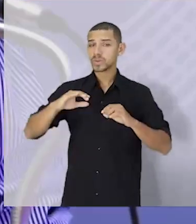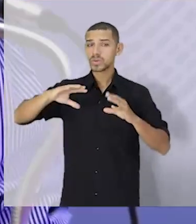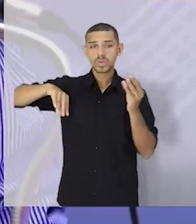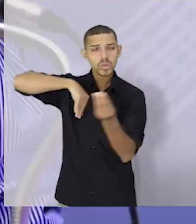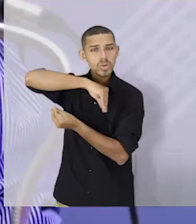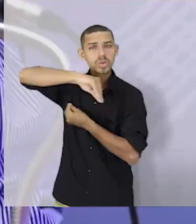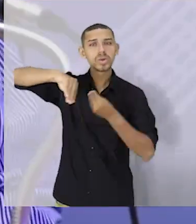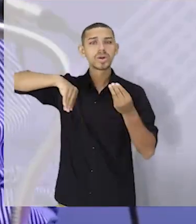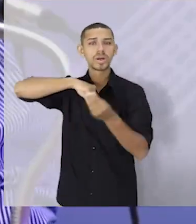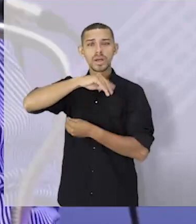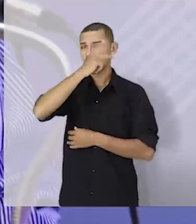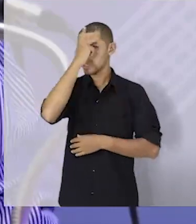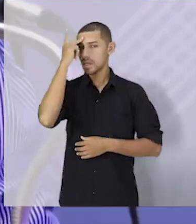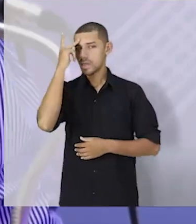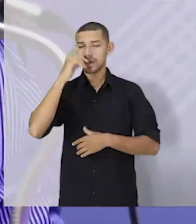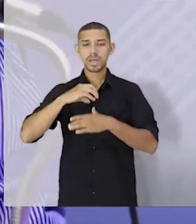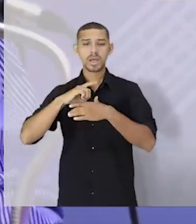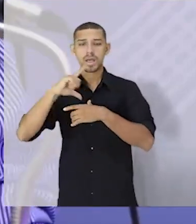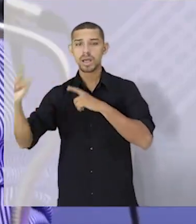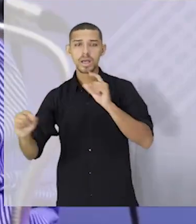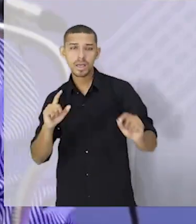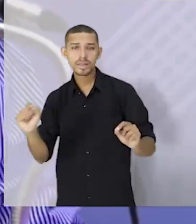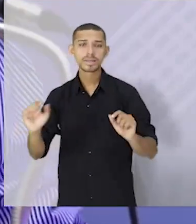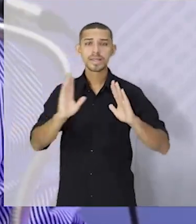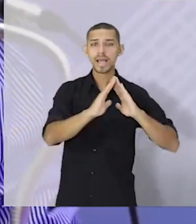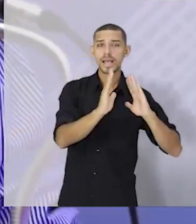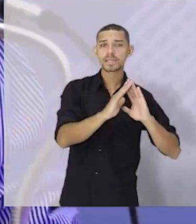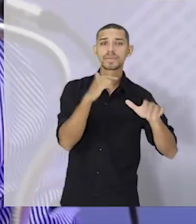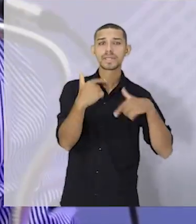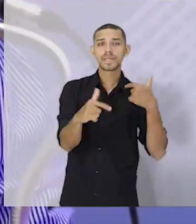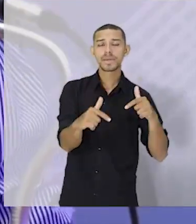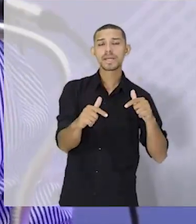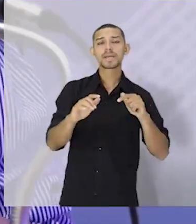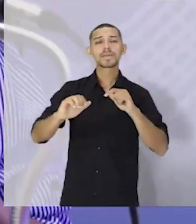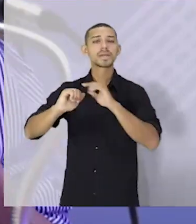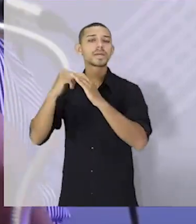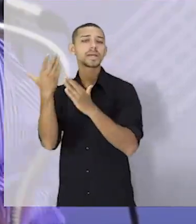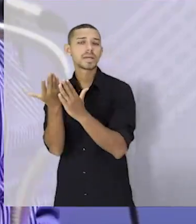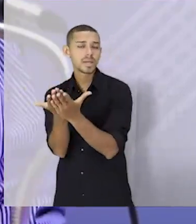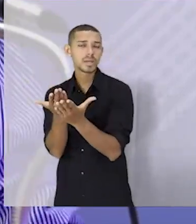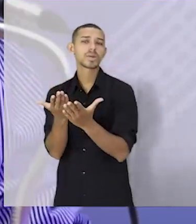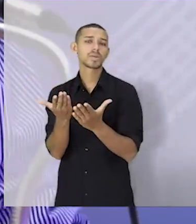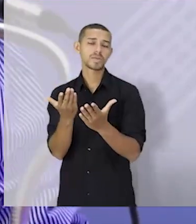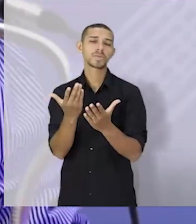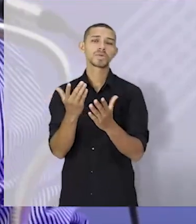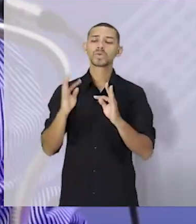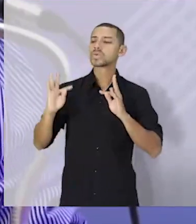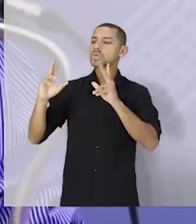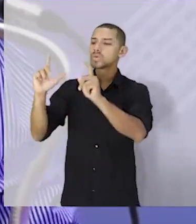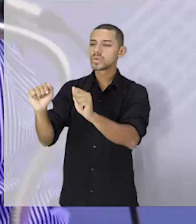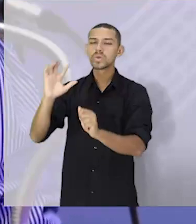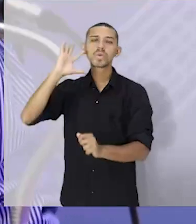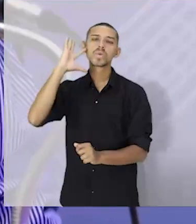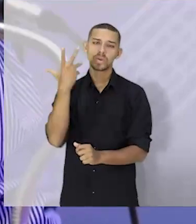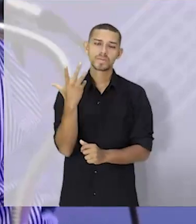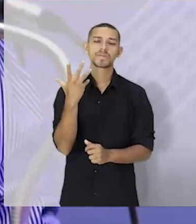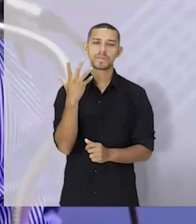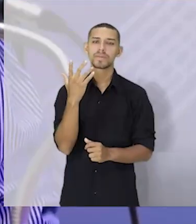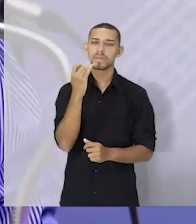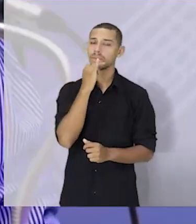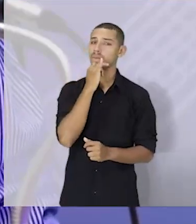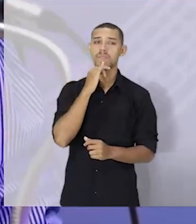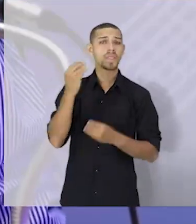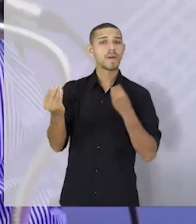misturado, né? As pessoas saem de casa para trabalhar, saem de casa para ir para a escola. E acabou que tudo virou uma coisa só. Então, não